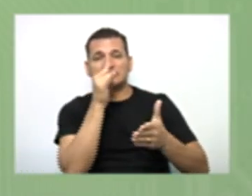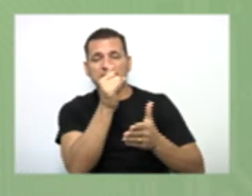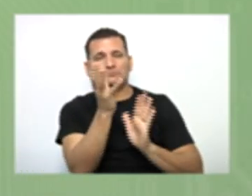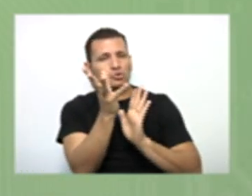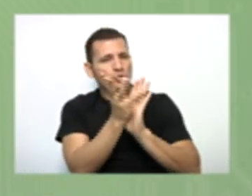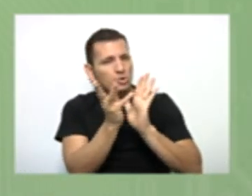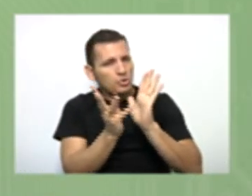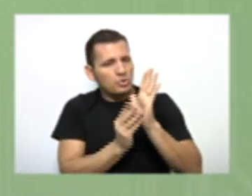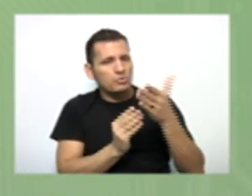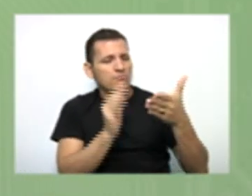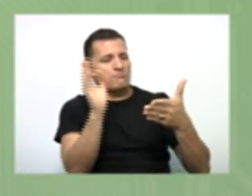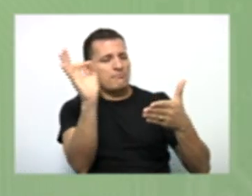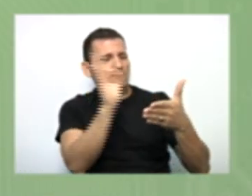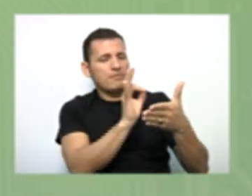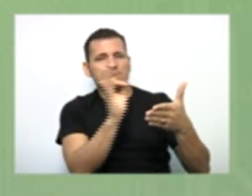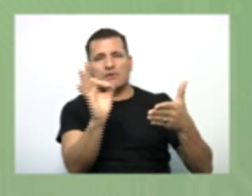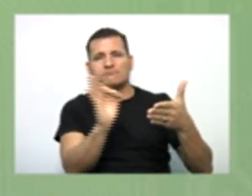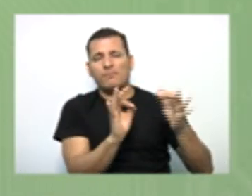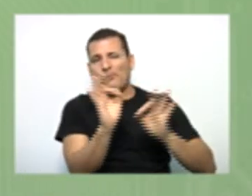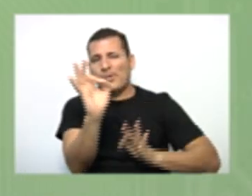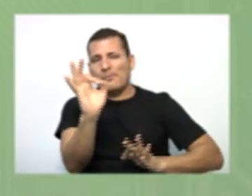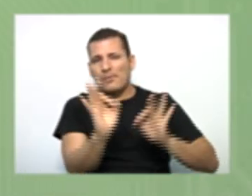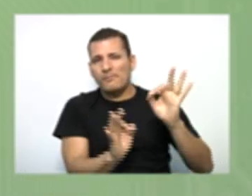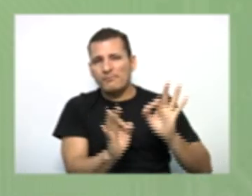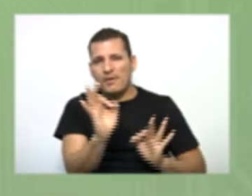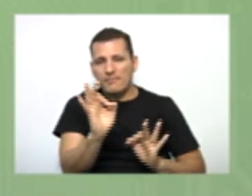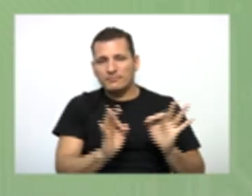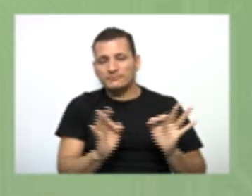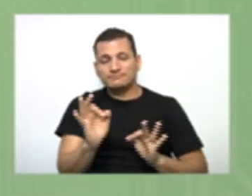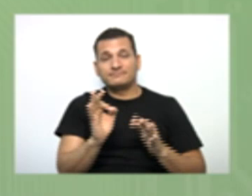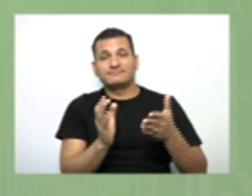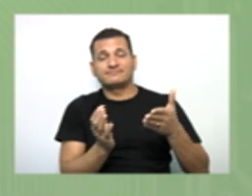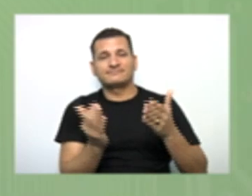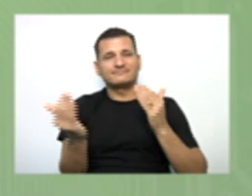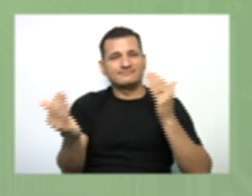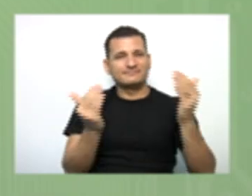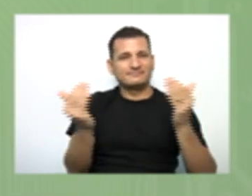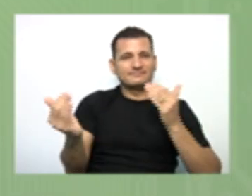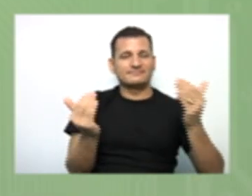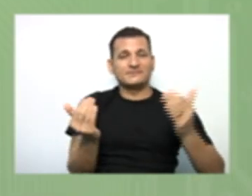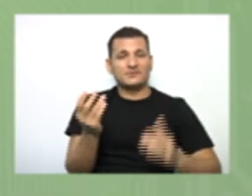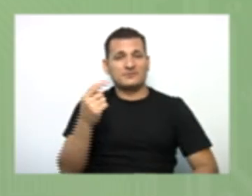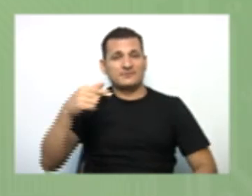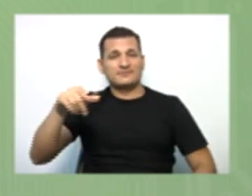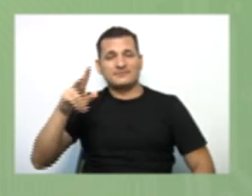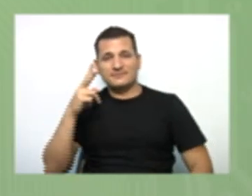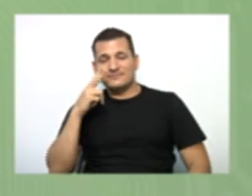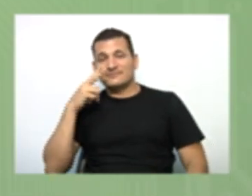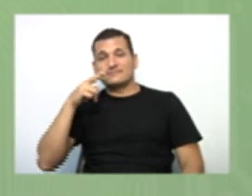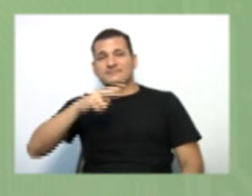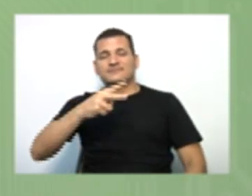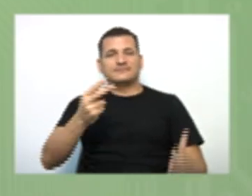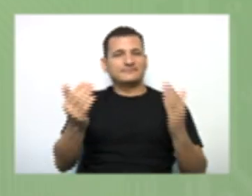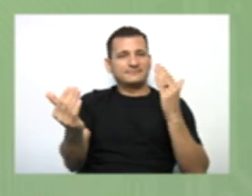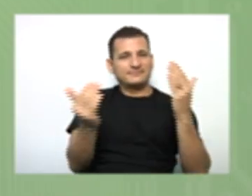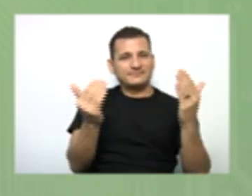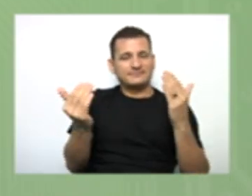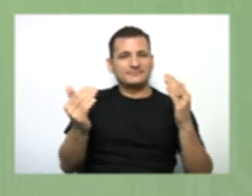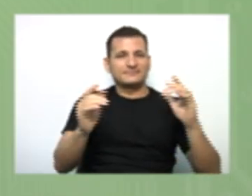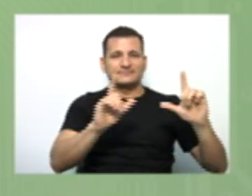for cuidadosamente arrumado. Eu coloquei aqui duas comparações, para vocês observarem